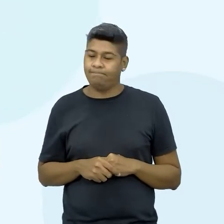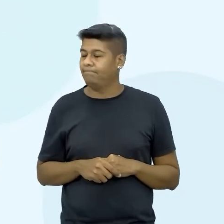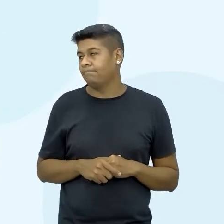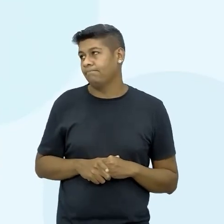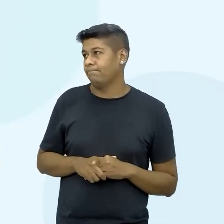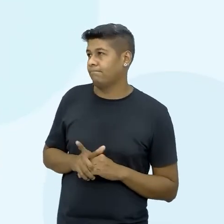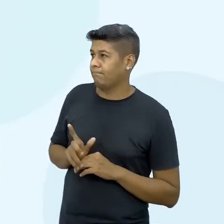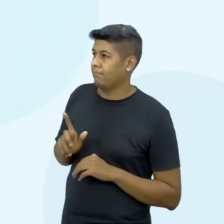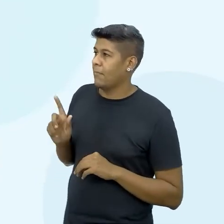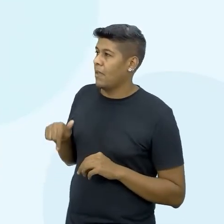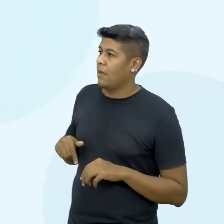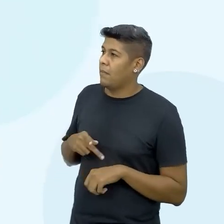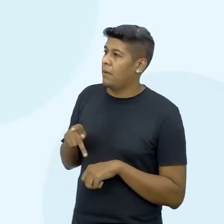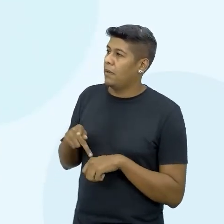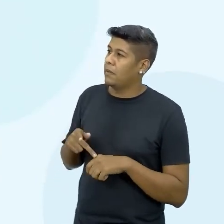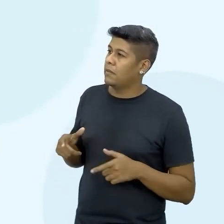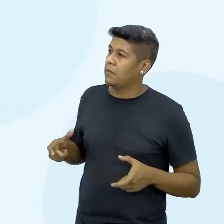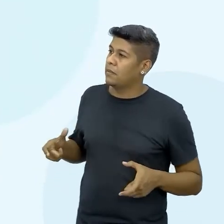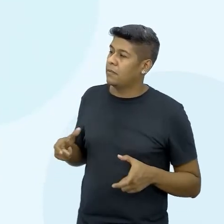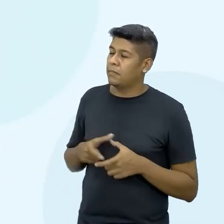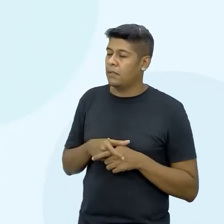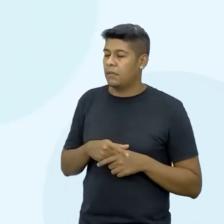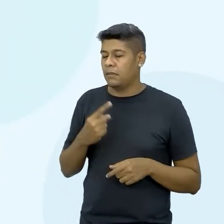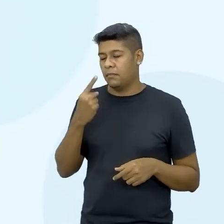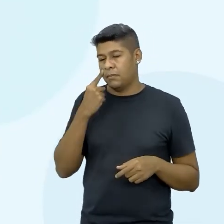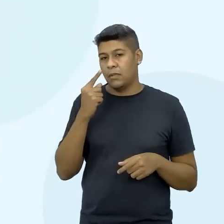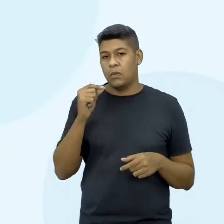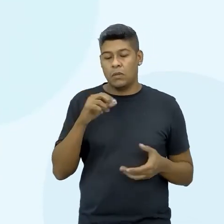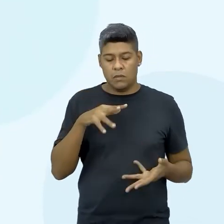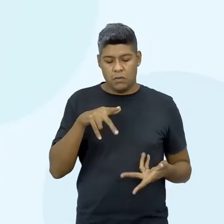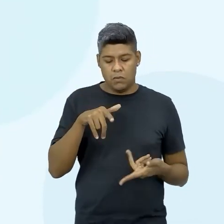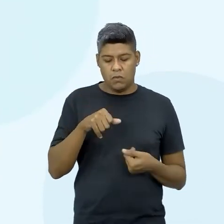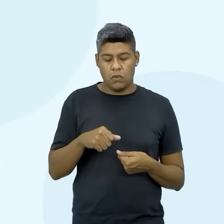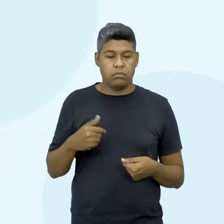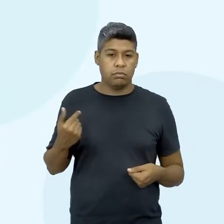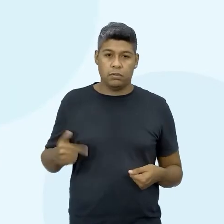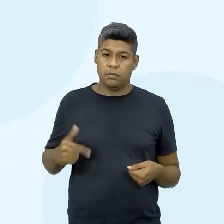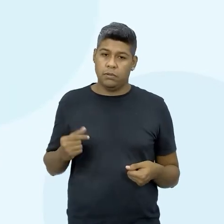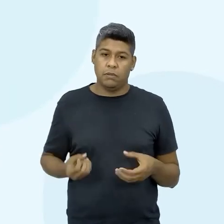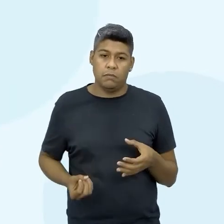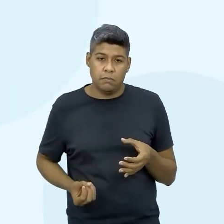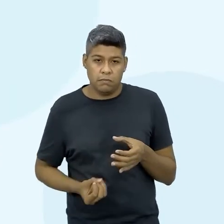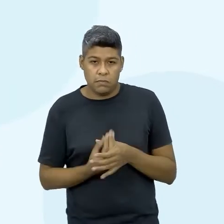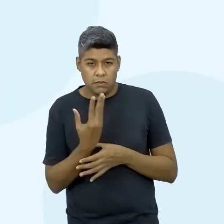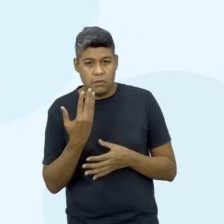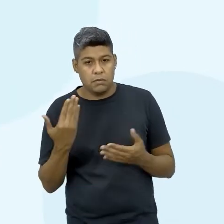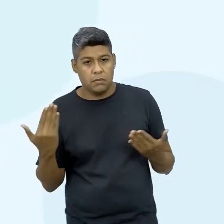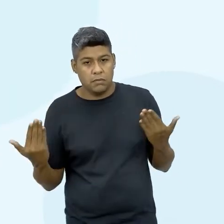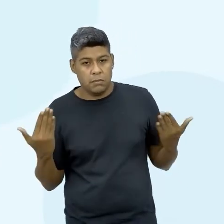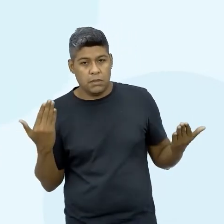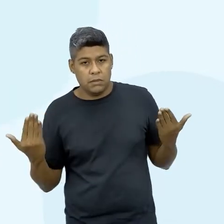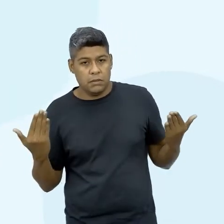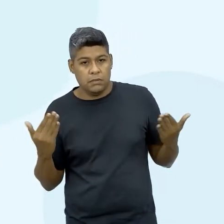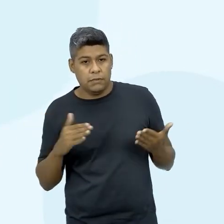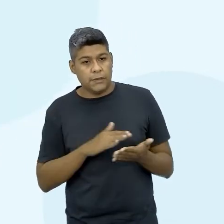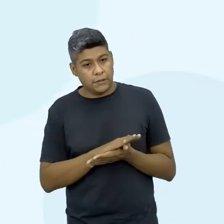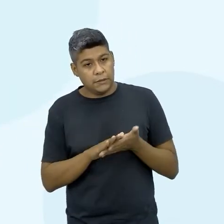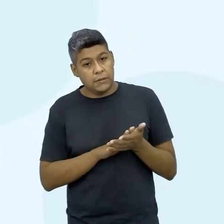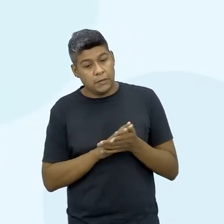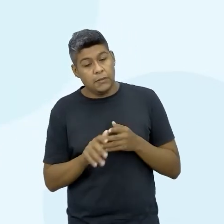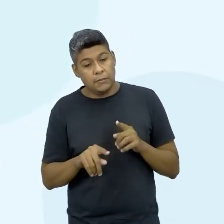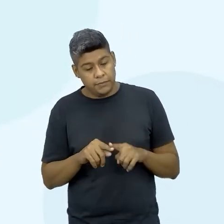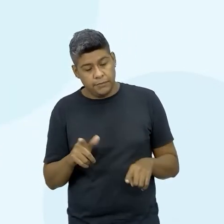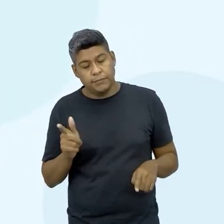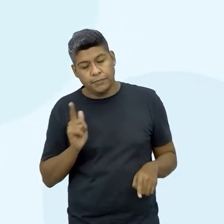país muito pequeno, então, pensando no globo, ela não tem uma produção muito comparativa, tá certo? Mas ao todo a gente